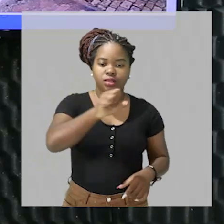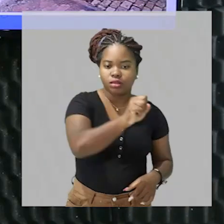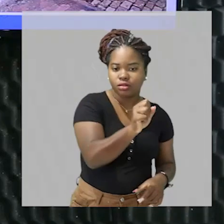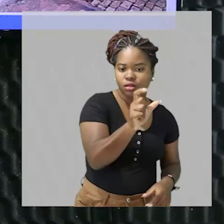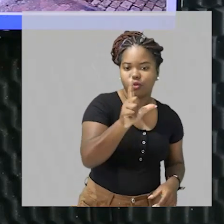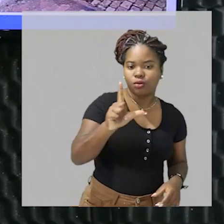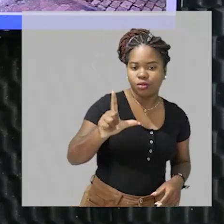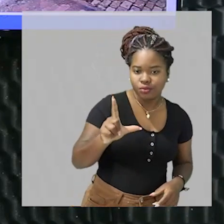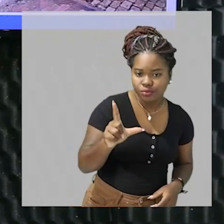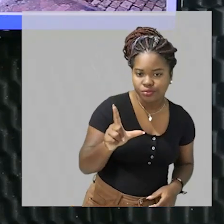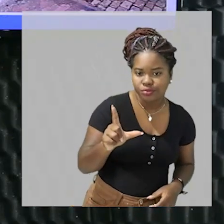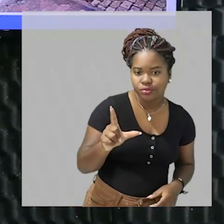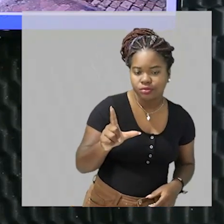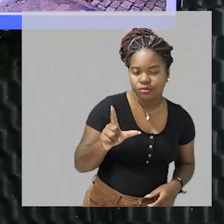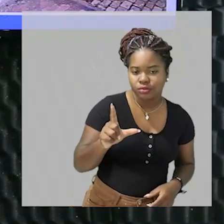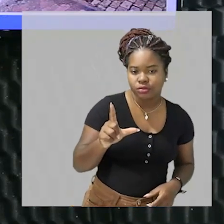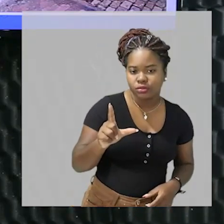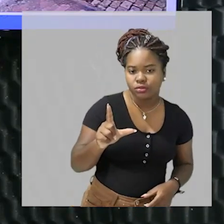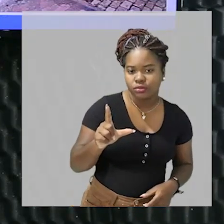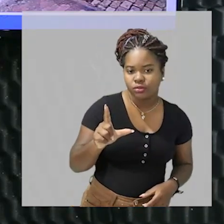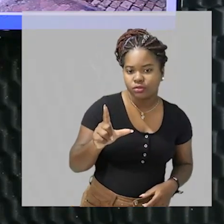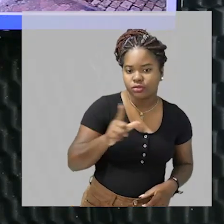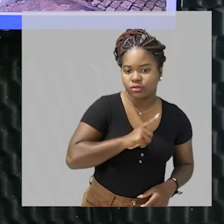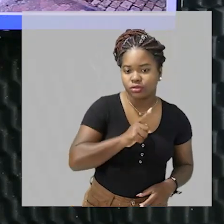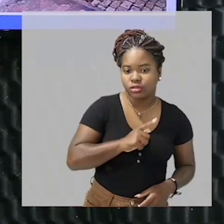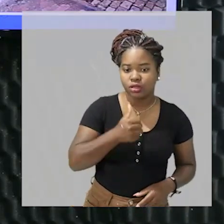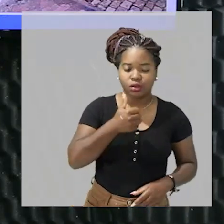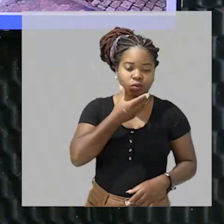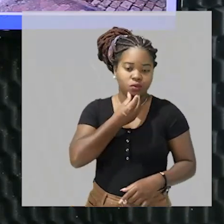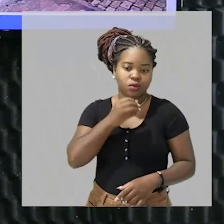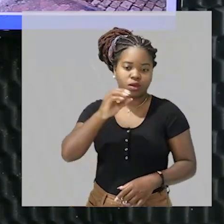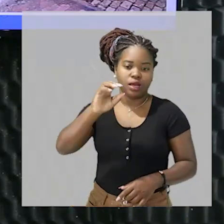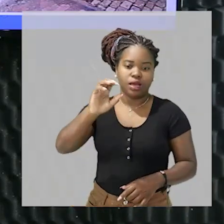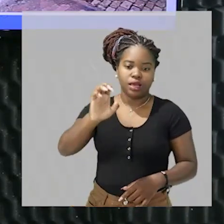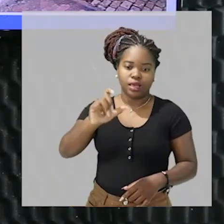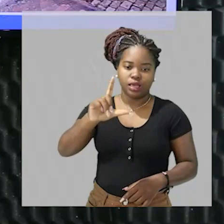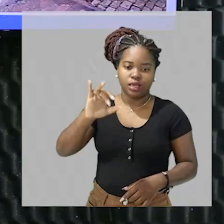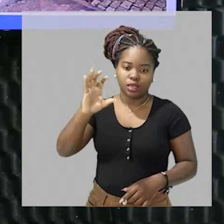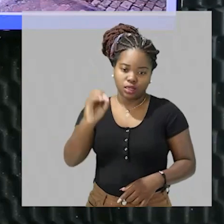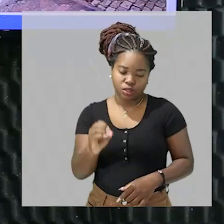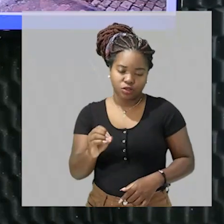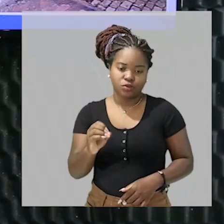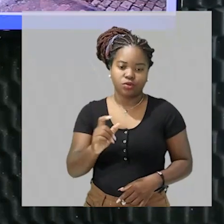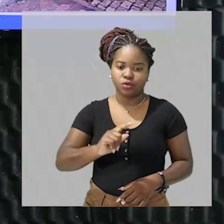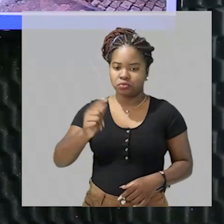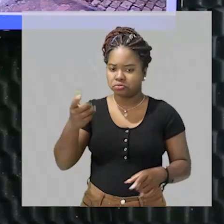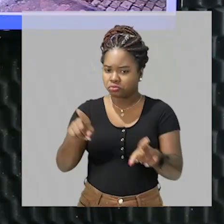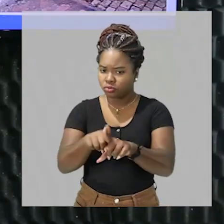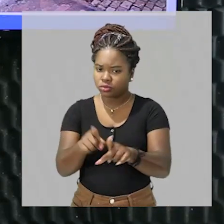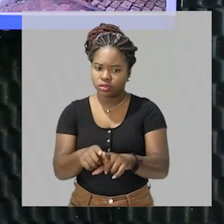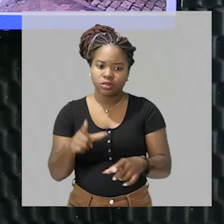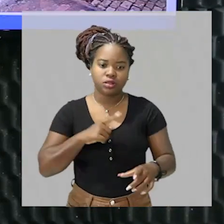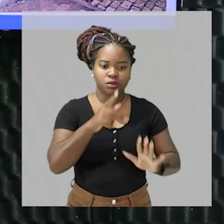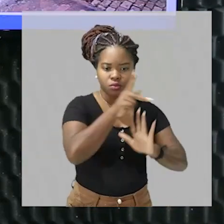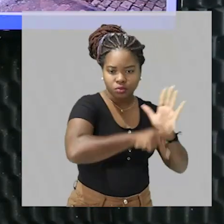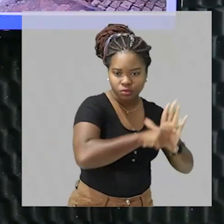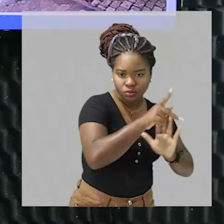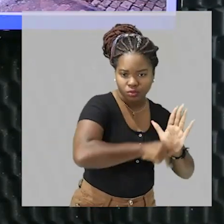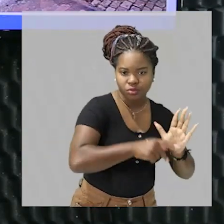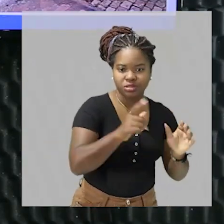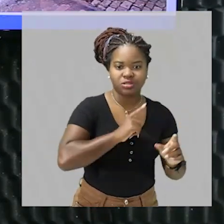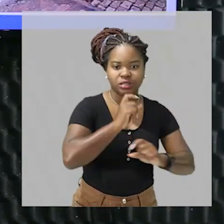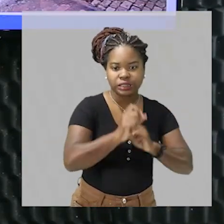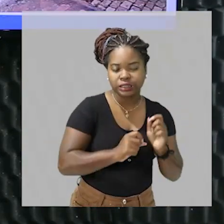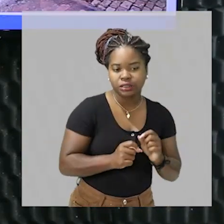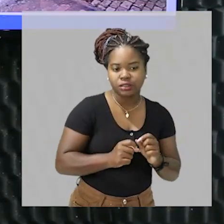mais o Gil Leros e outros artistas maravilhosos, eles têm um projeto de fazer grafite nas casas